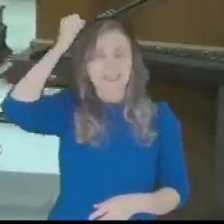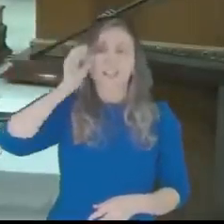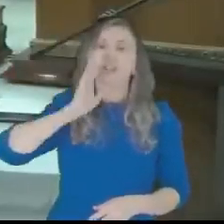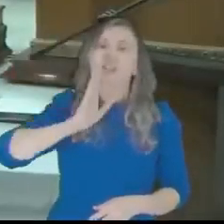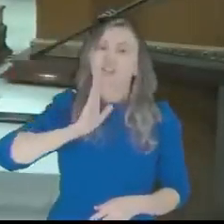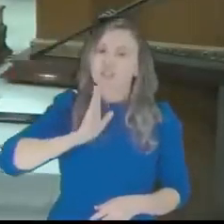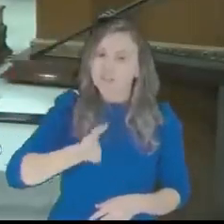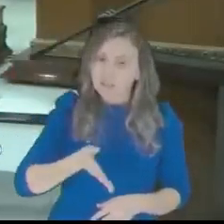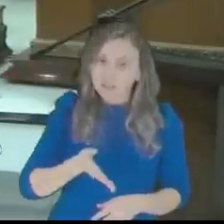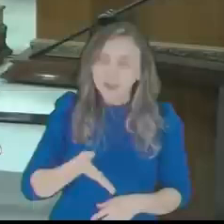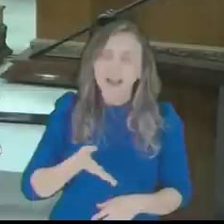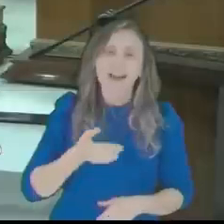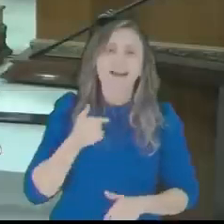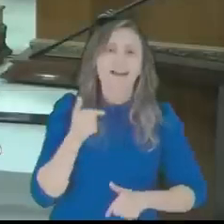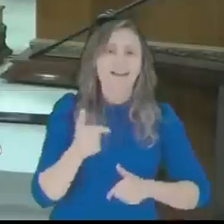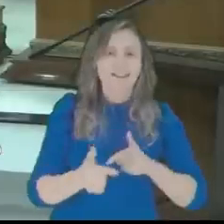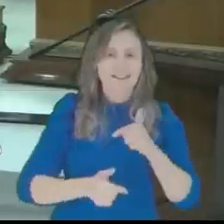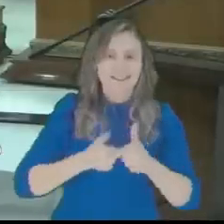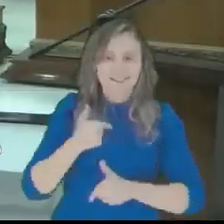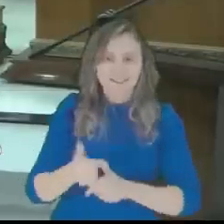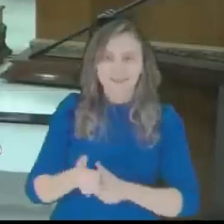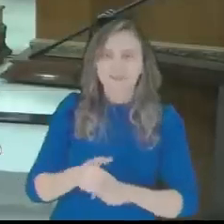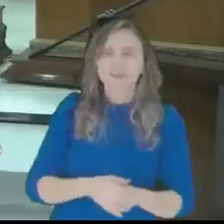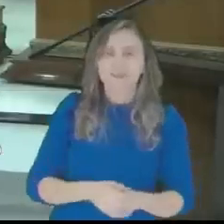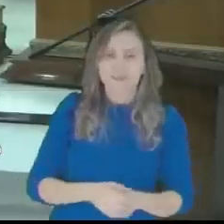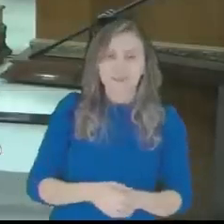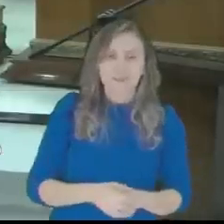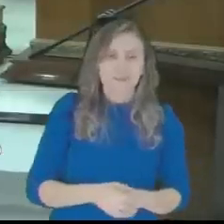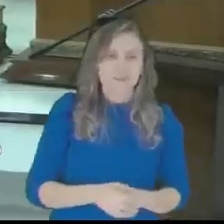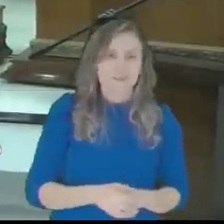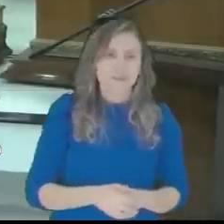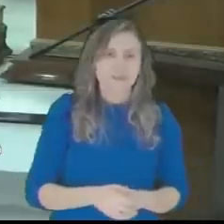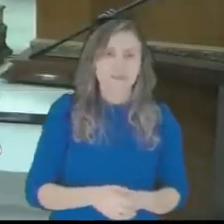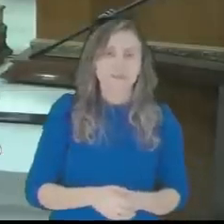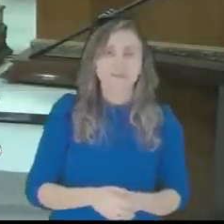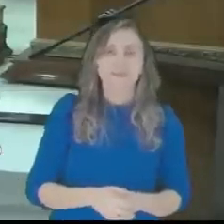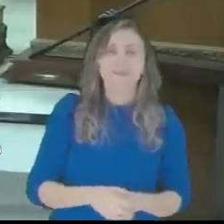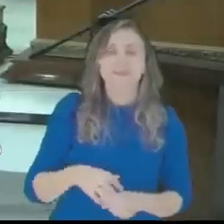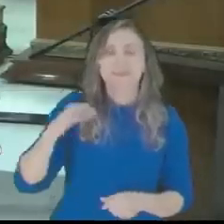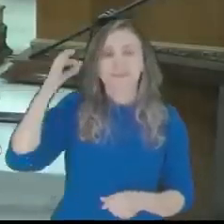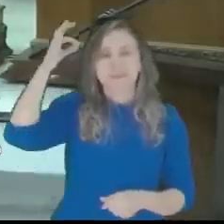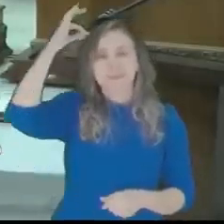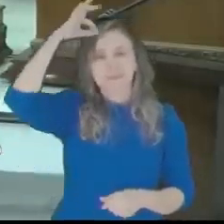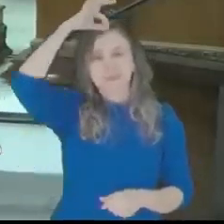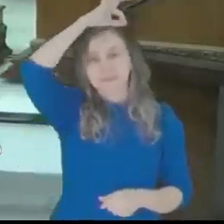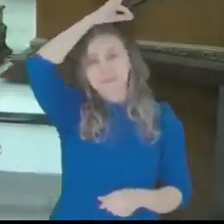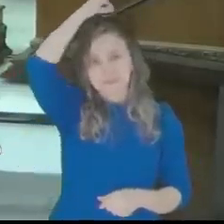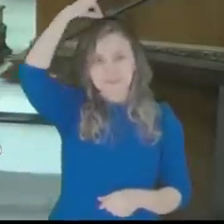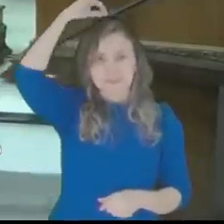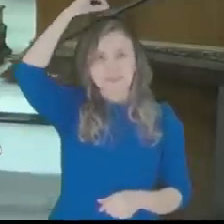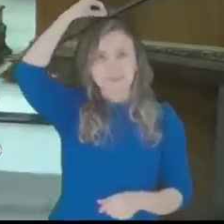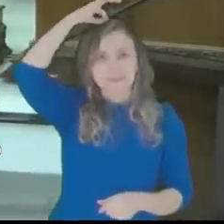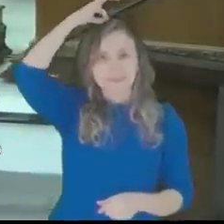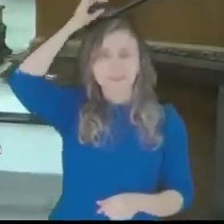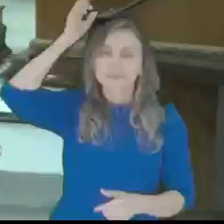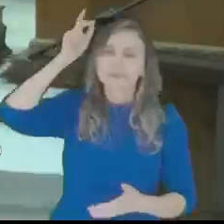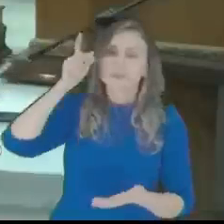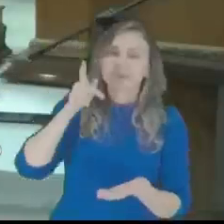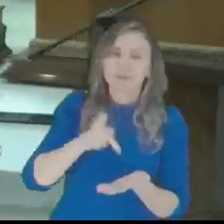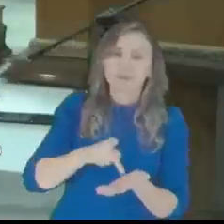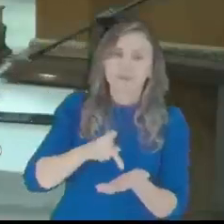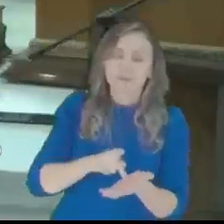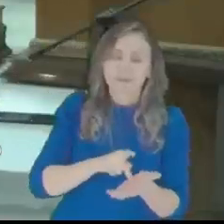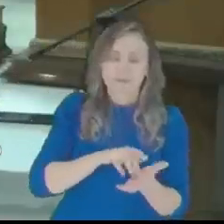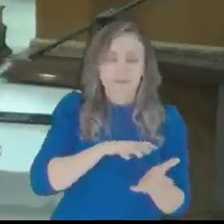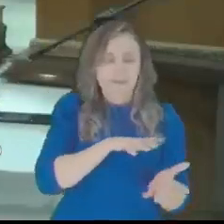mas ele não estava atuando de forma plena. Vamos lá. O Espírito da verdade, que o mundo